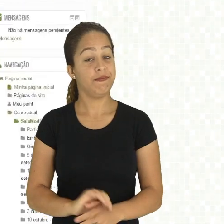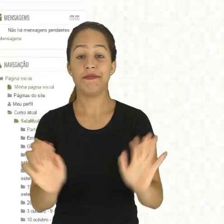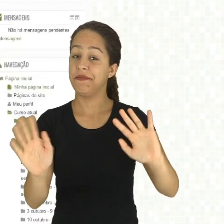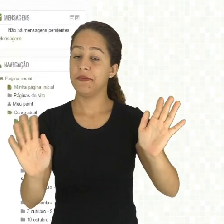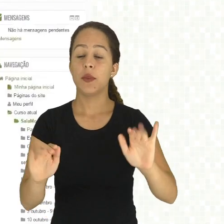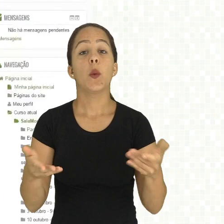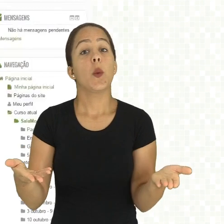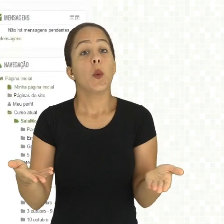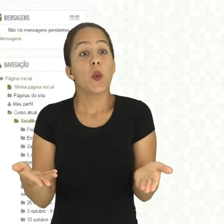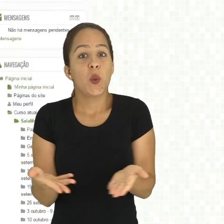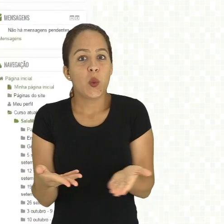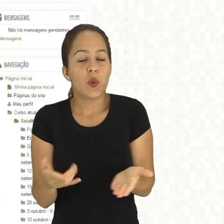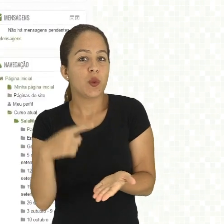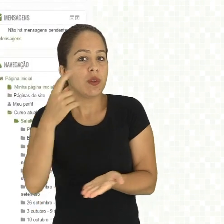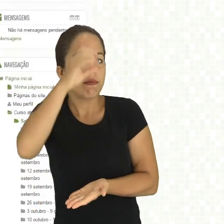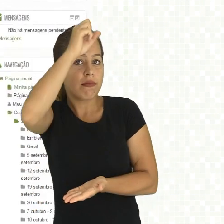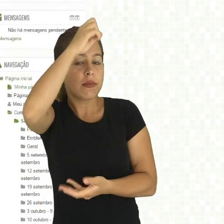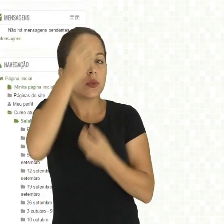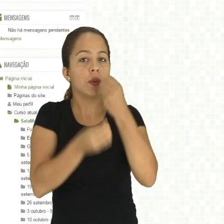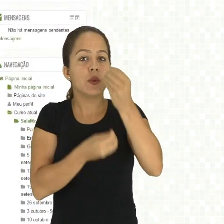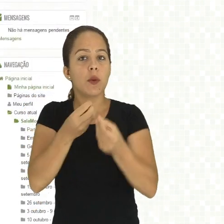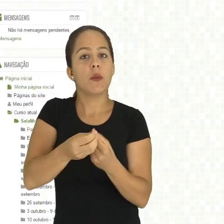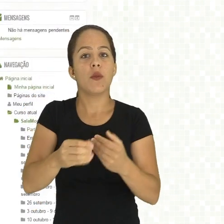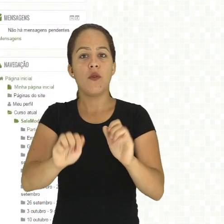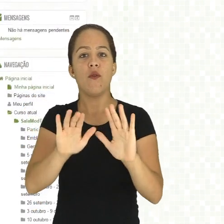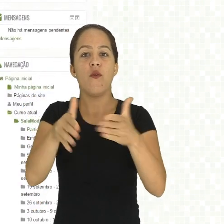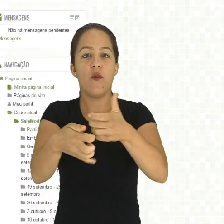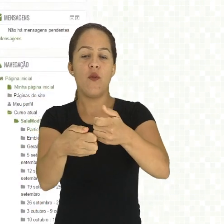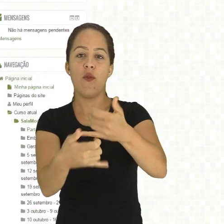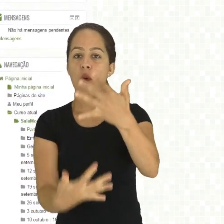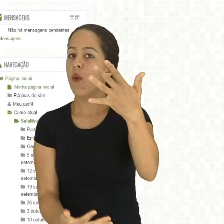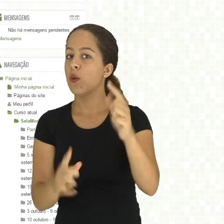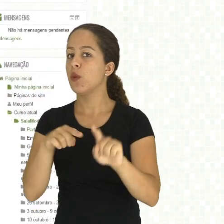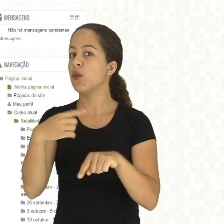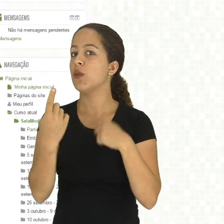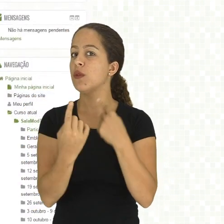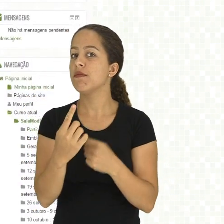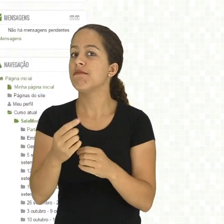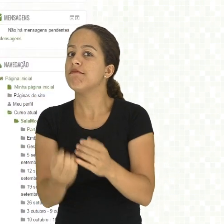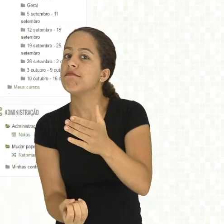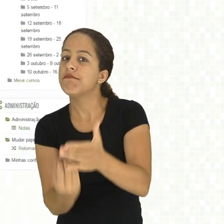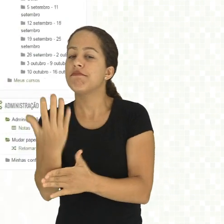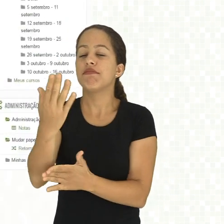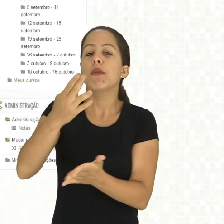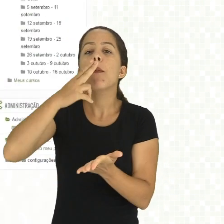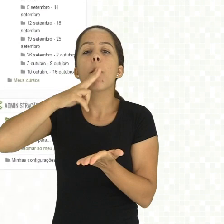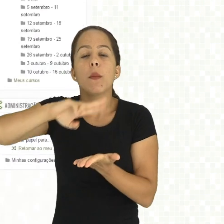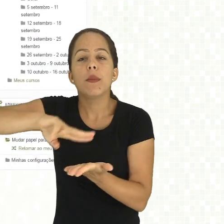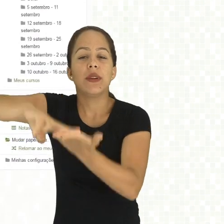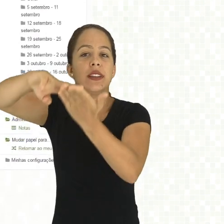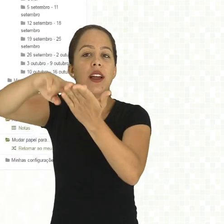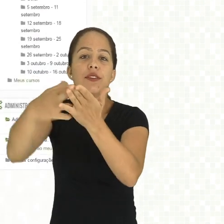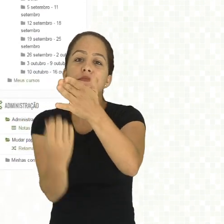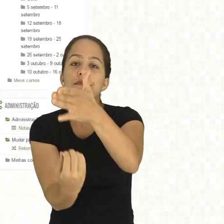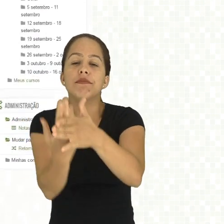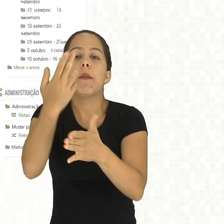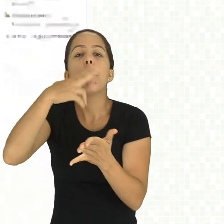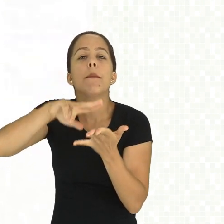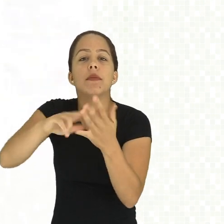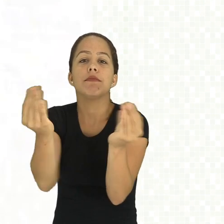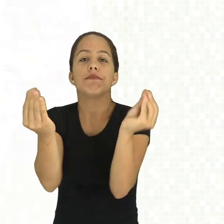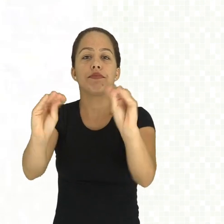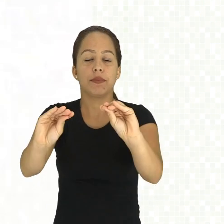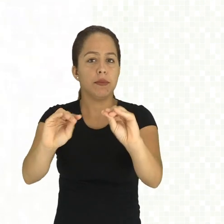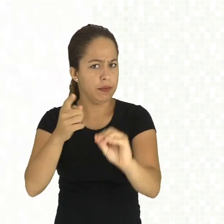olá hoje vamos aprender como criar tópicos no fórum observe que todos os fóruns são representados por um